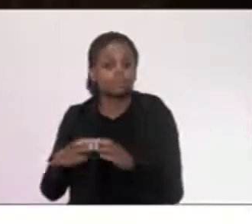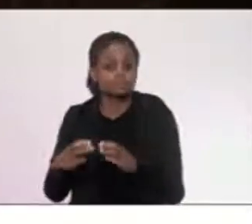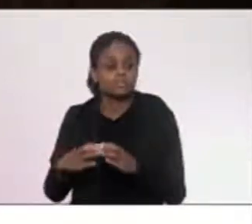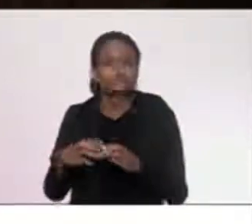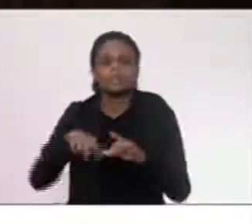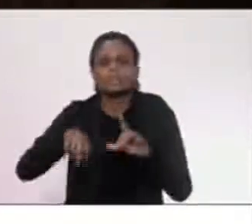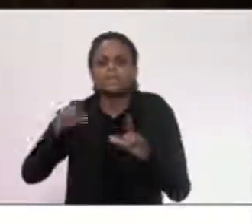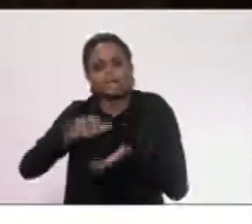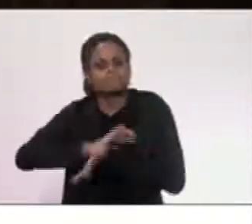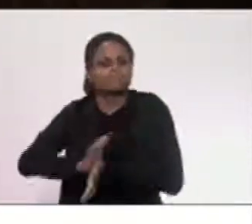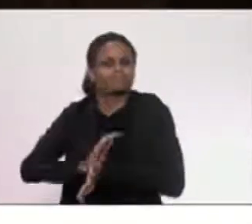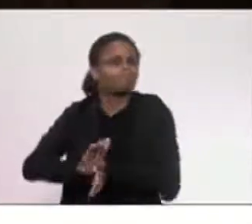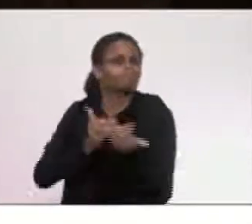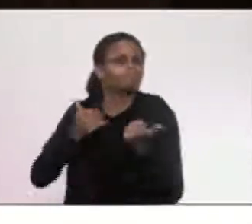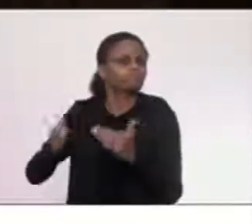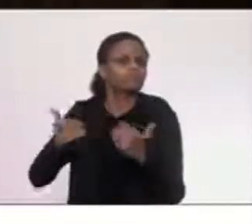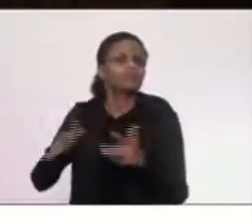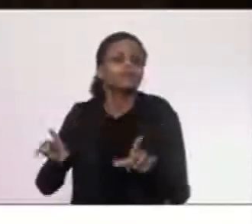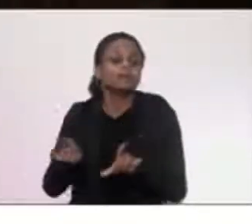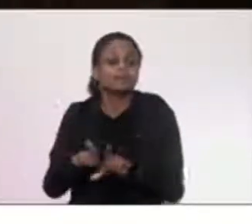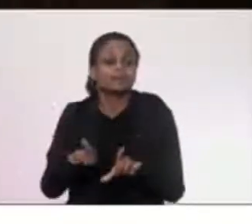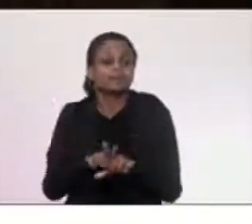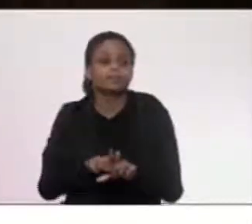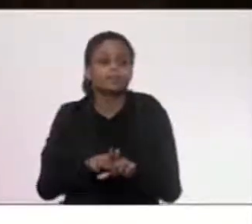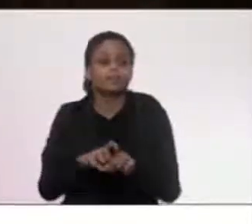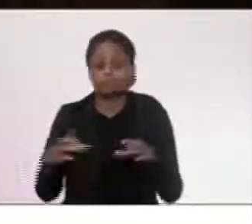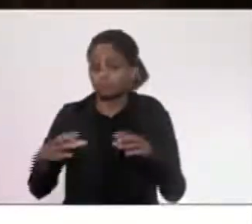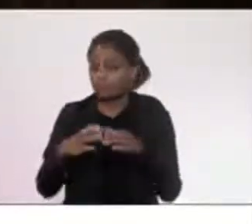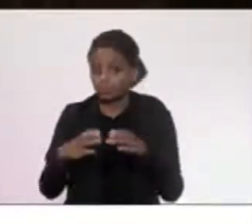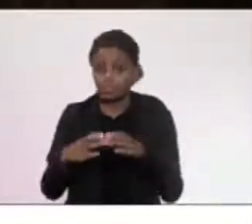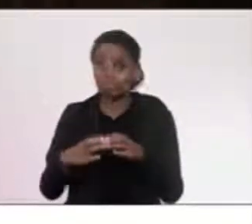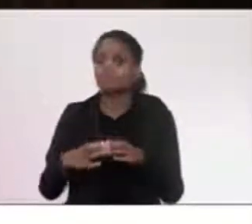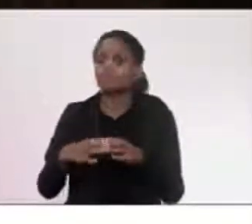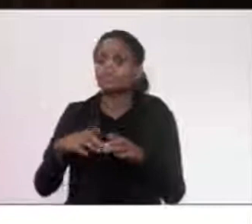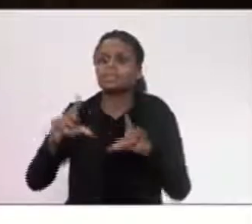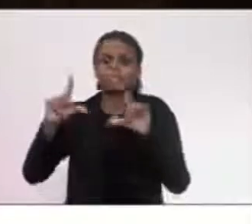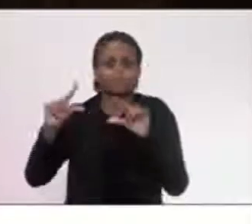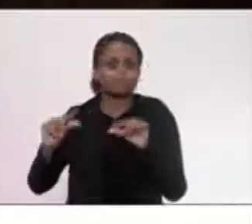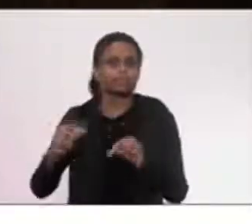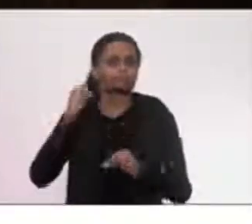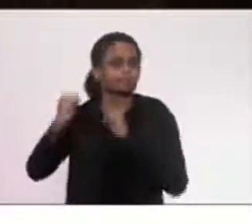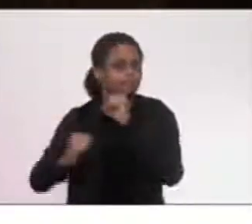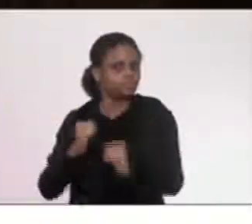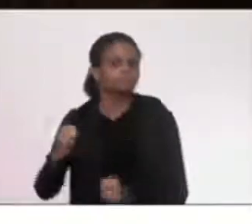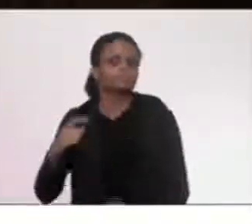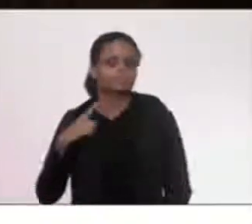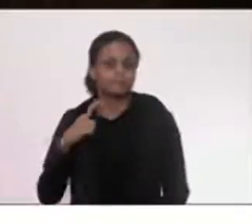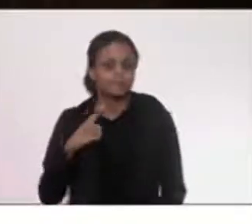é discriminada, mas é uma população que está sendo morta